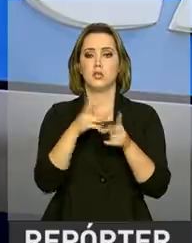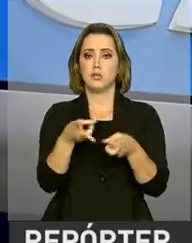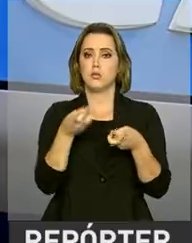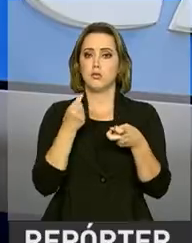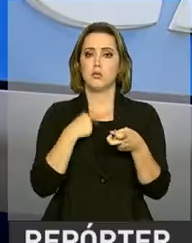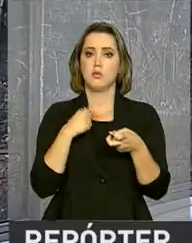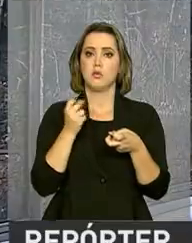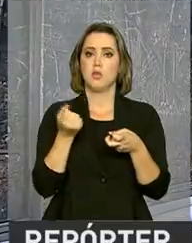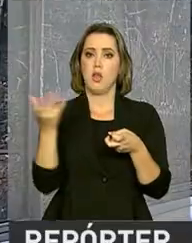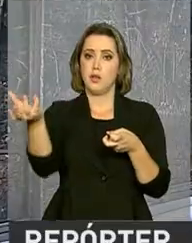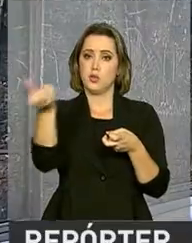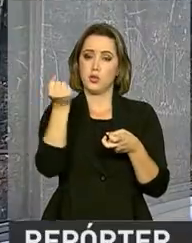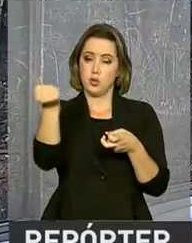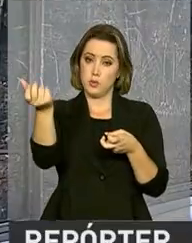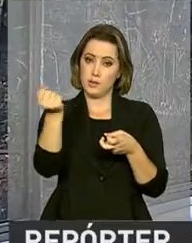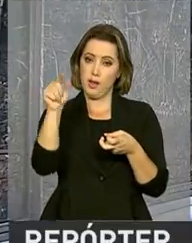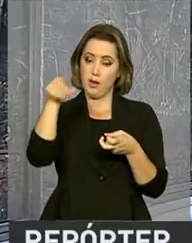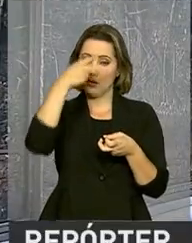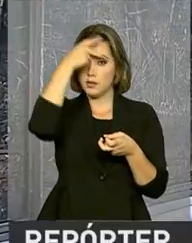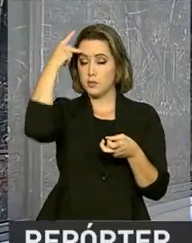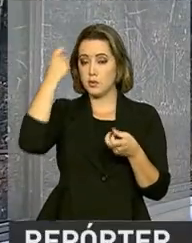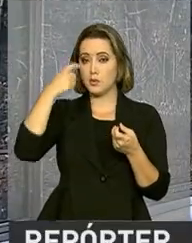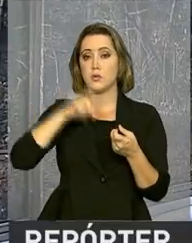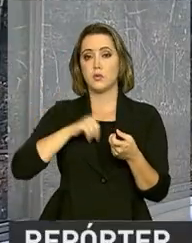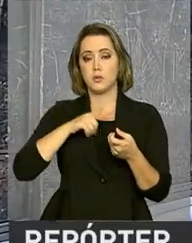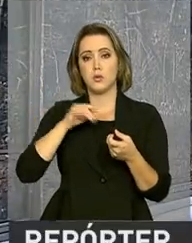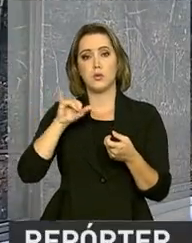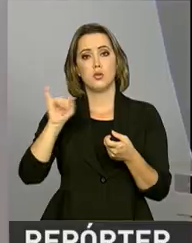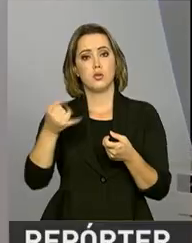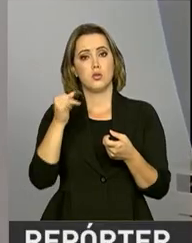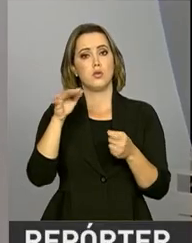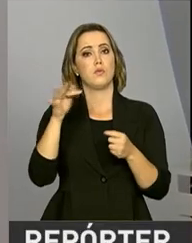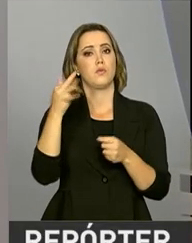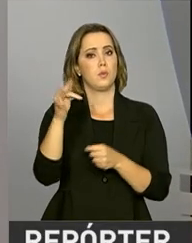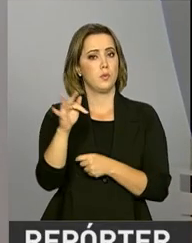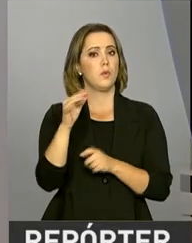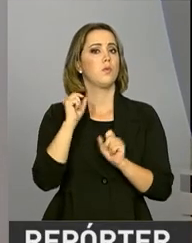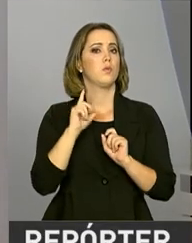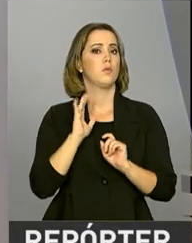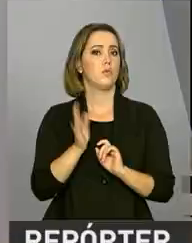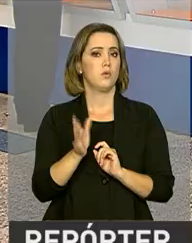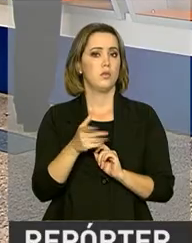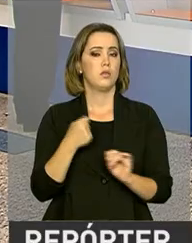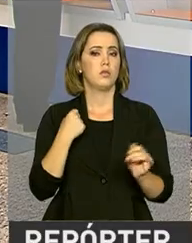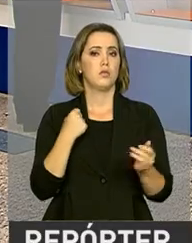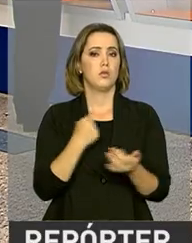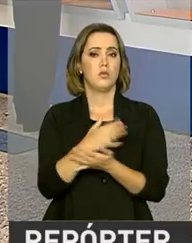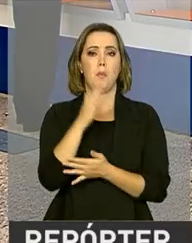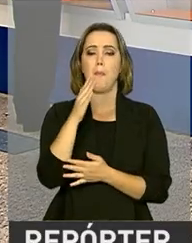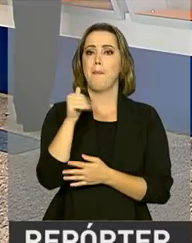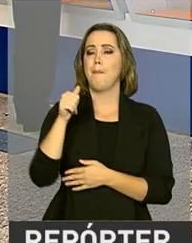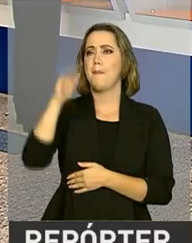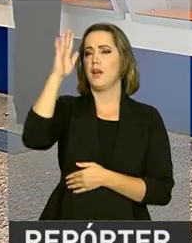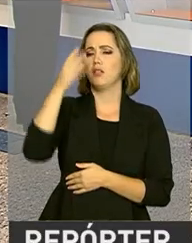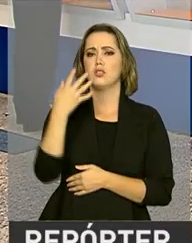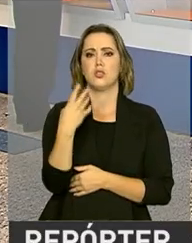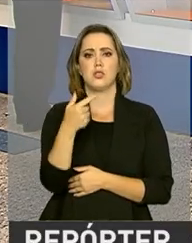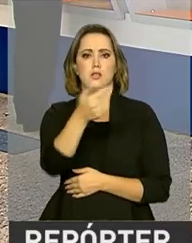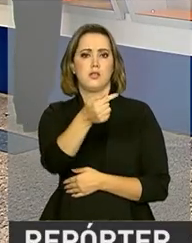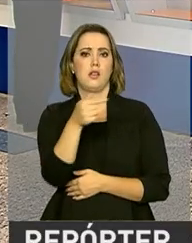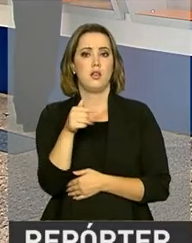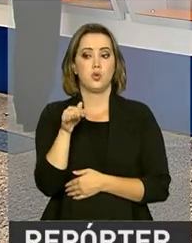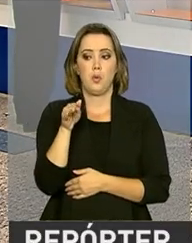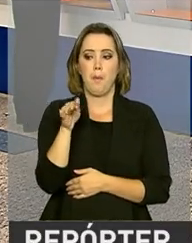é de que os saques dos beneficiários nascidos nos meses de janeiro e fevereiro sejam de quase 7 bilhões de reais